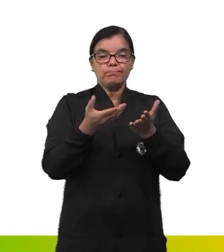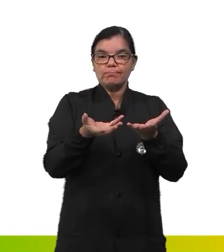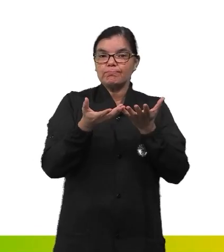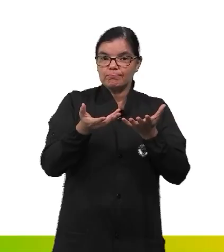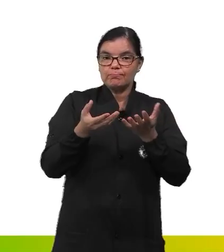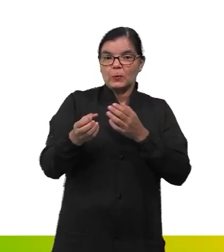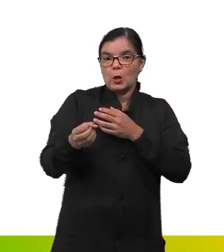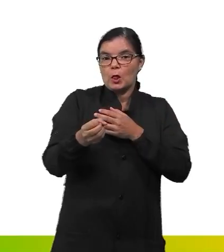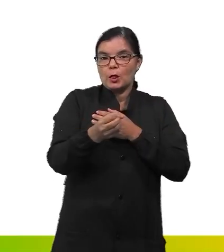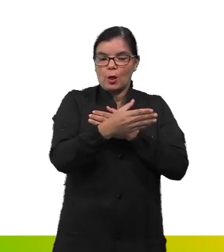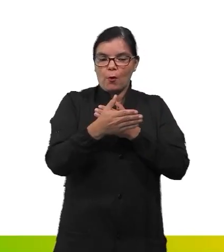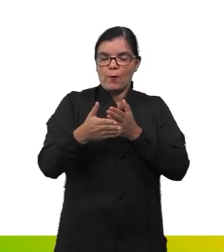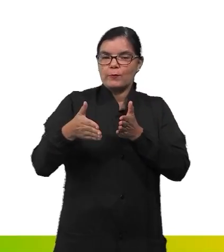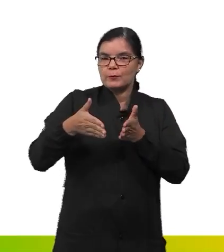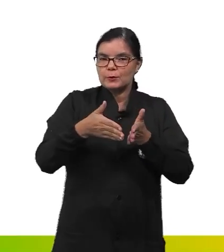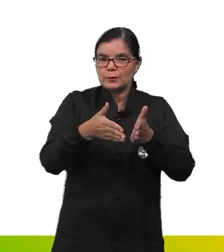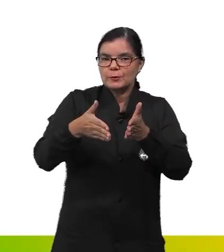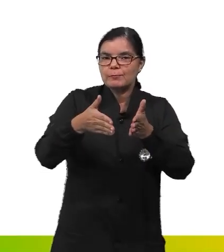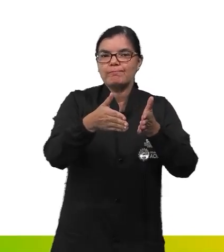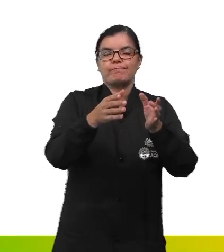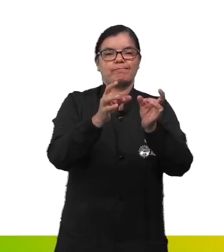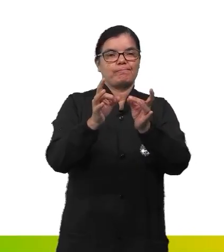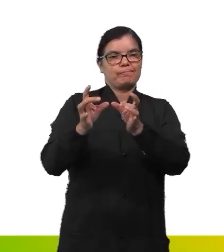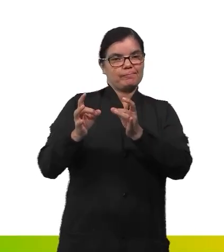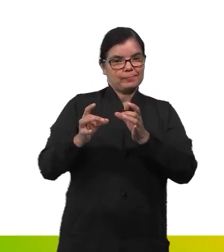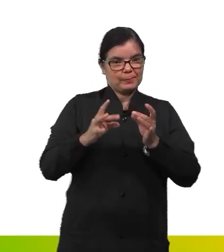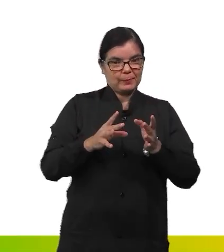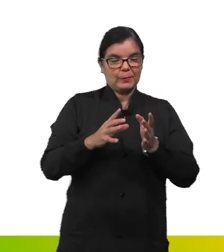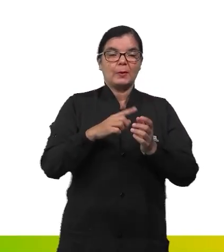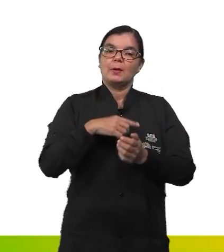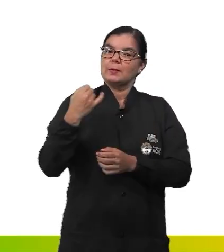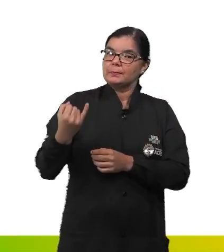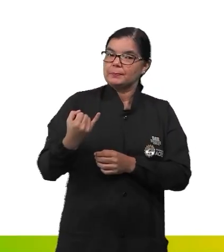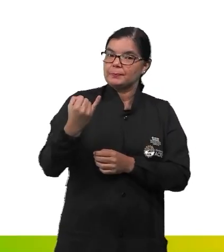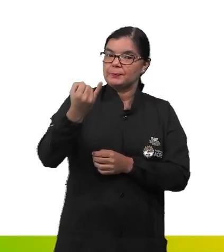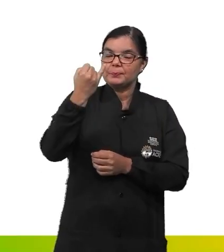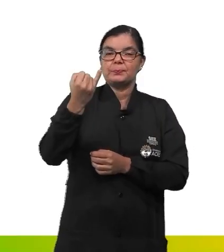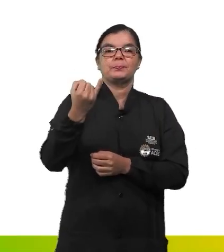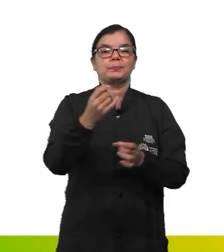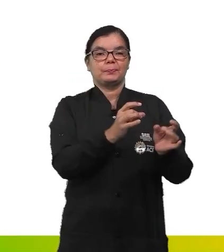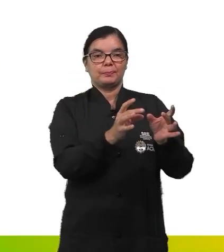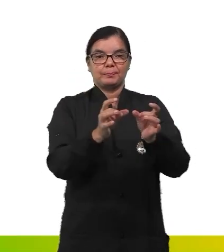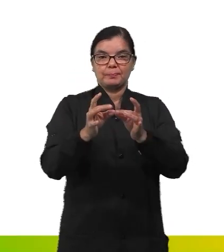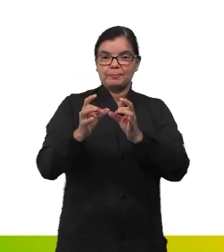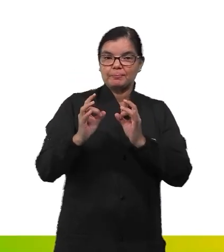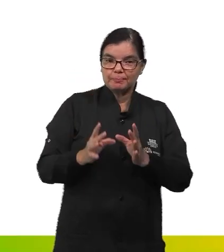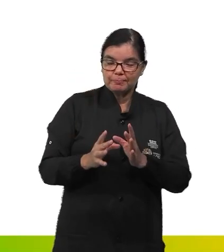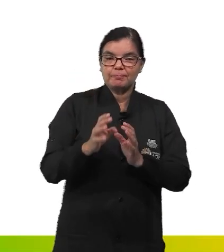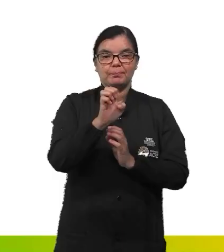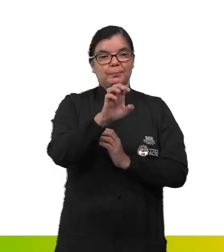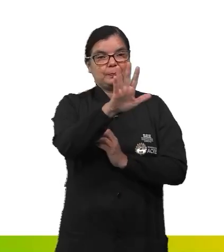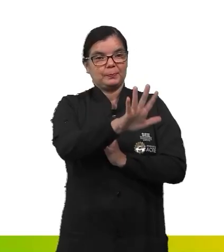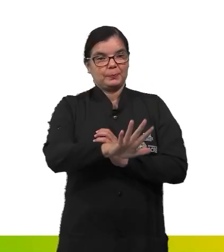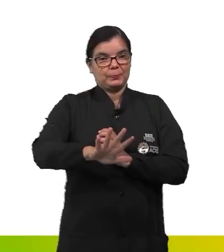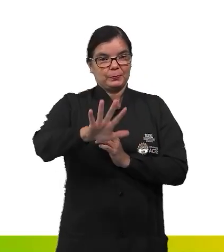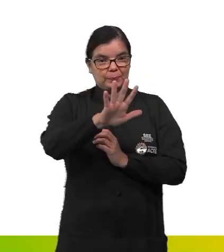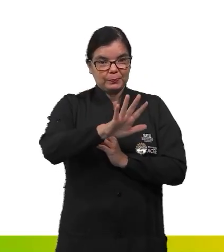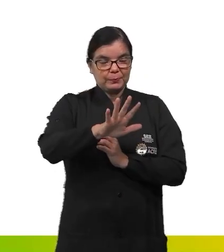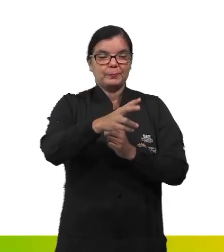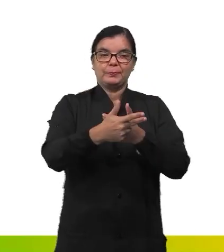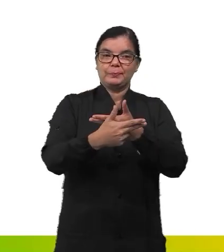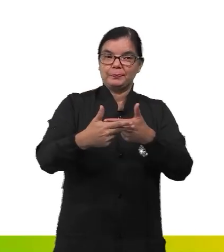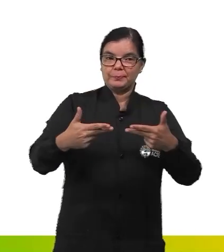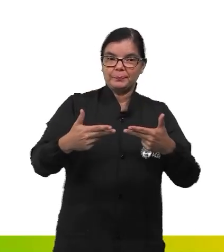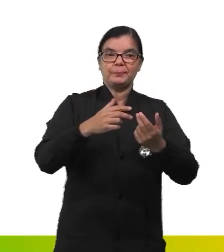por novas rotas comerciais, que era essencial para o comércio europeu, comércio de